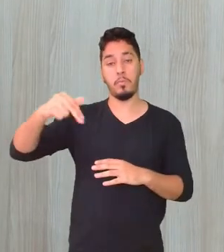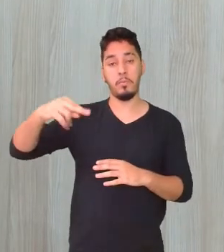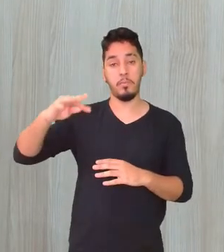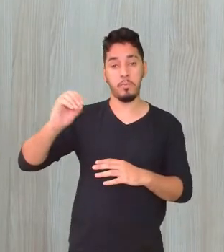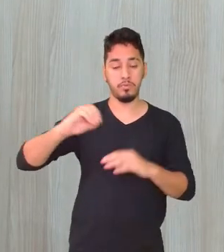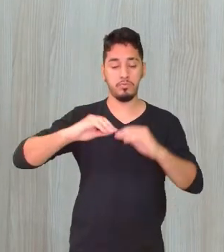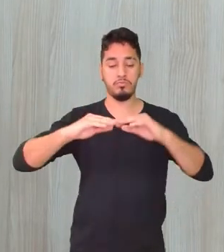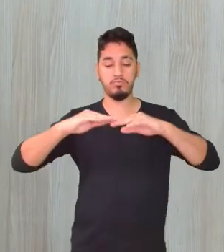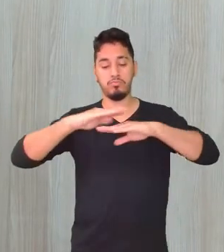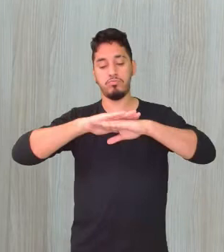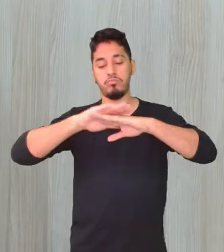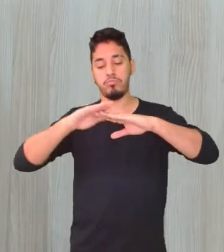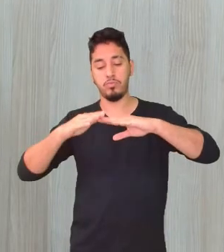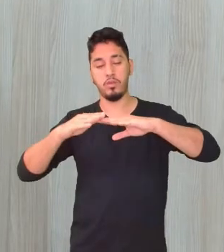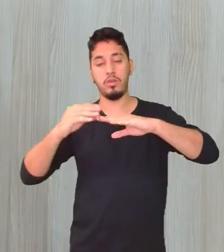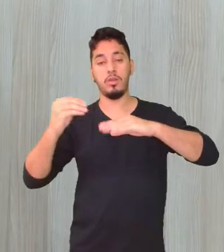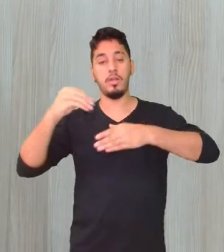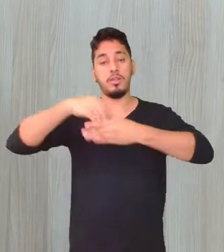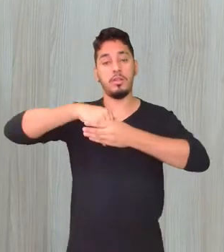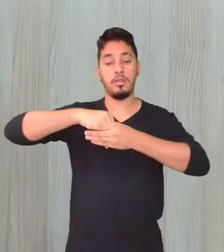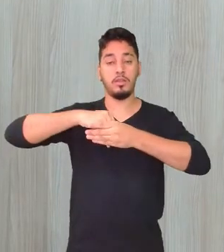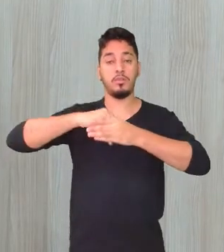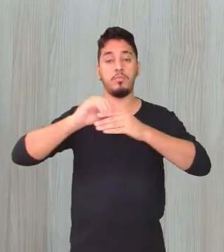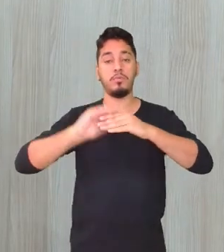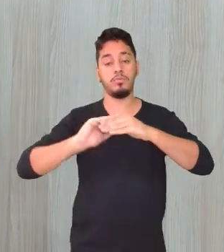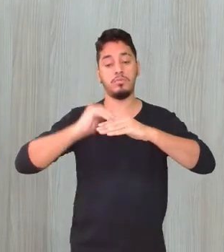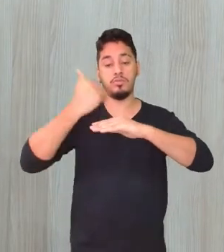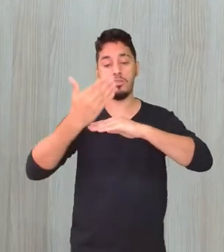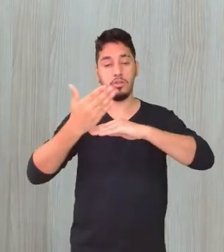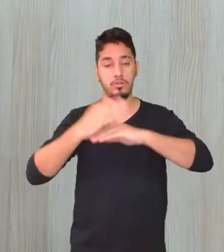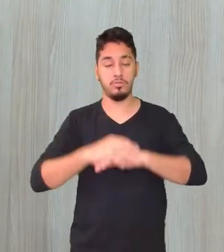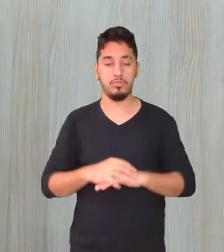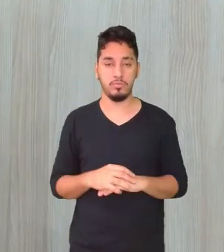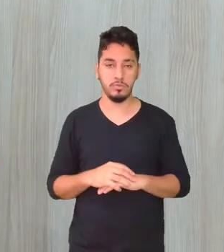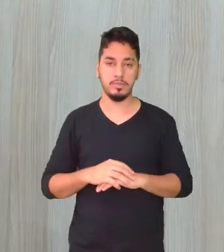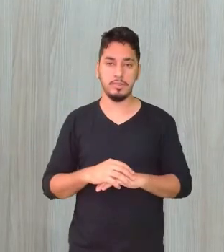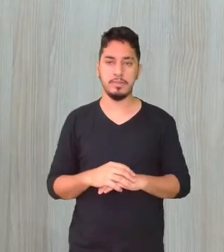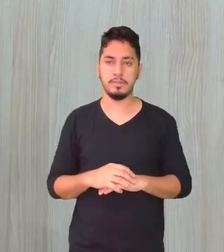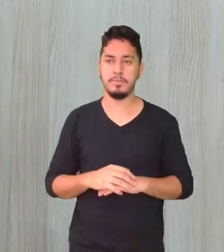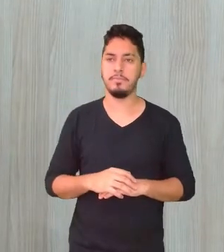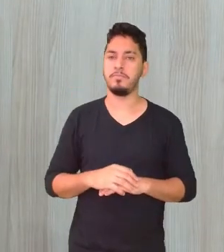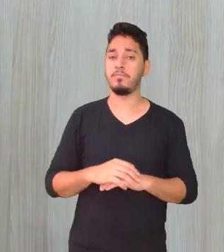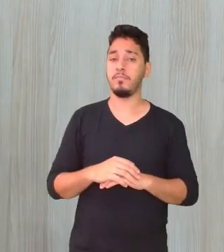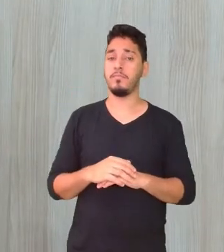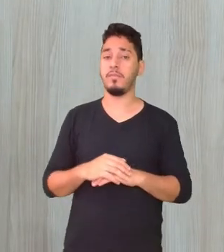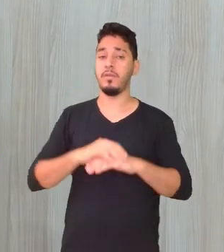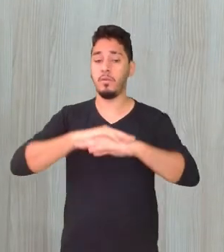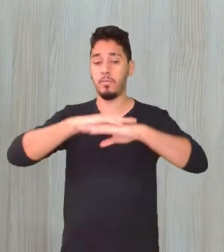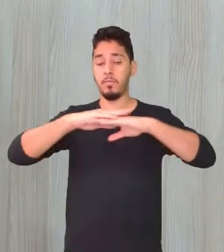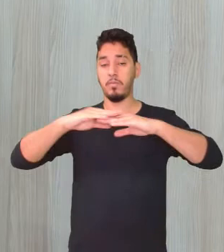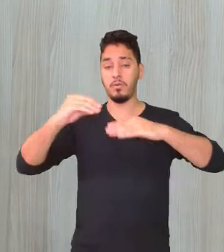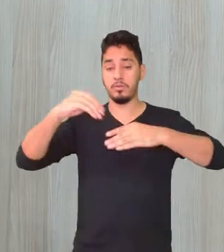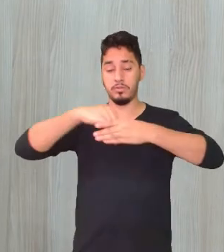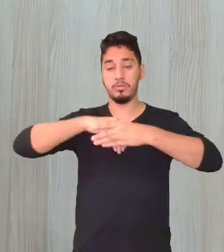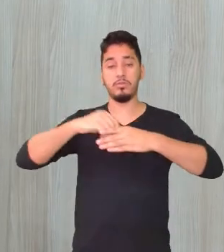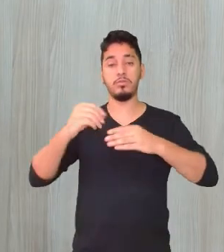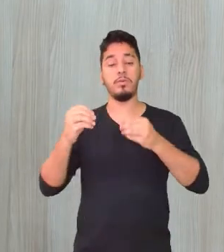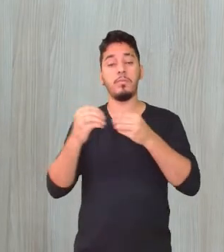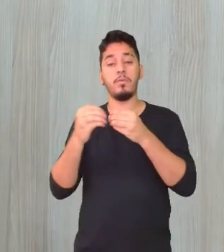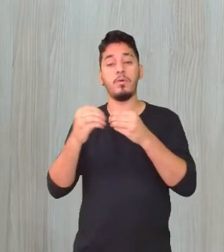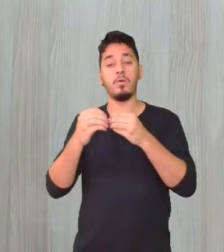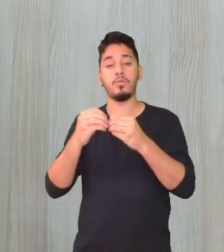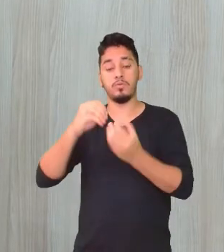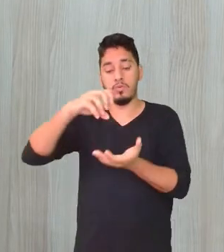tem aquele negócio, manto interno e manto externo. Aí o manto interno é aquele que está mais próximo do